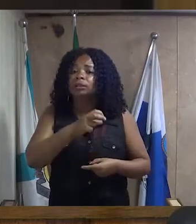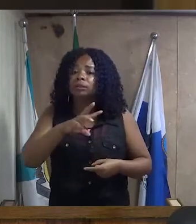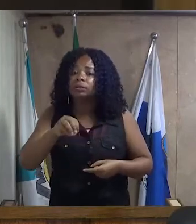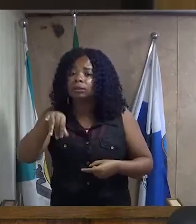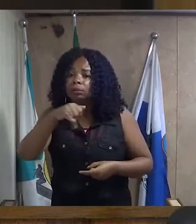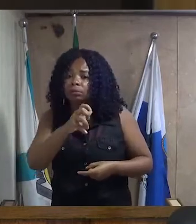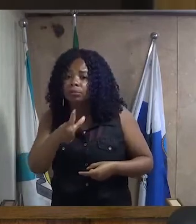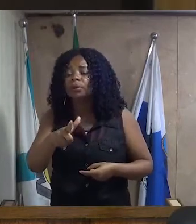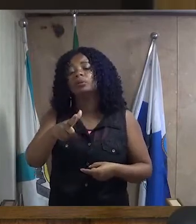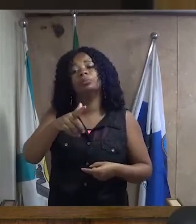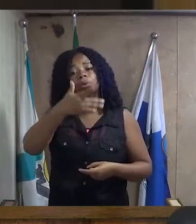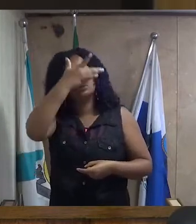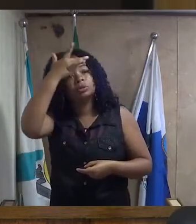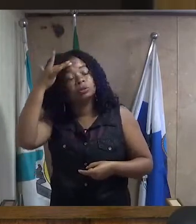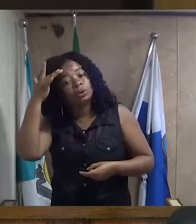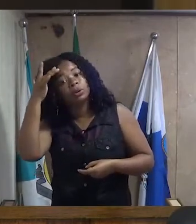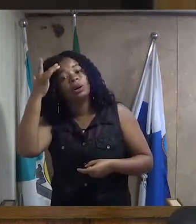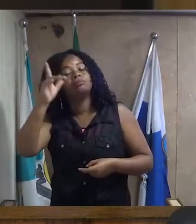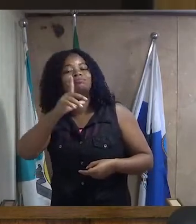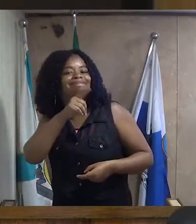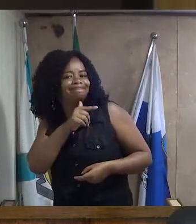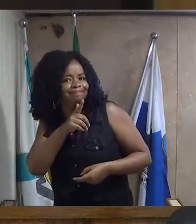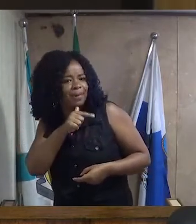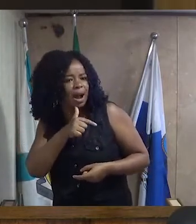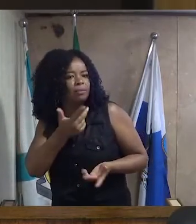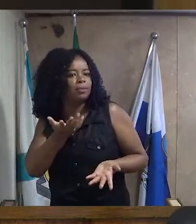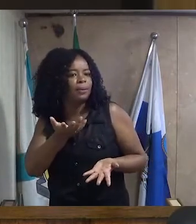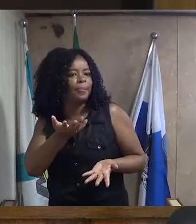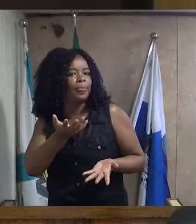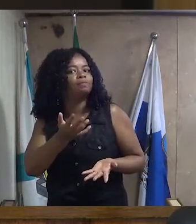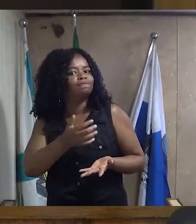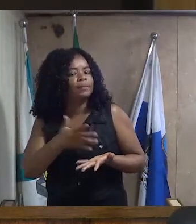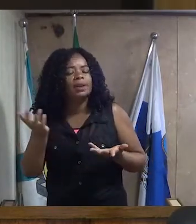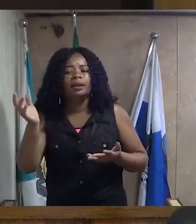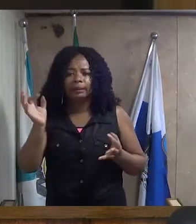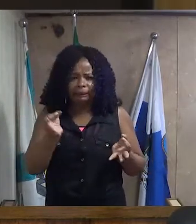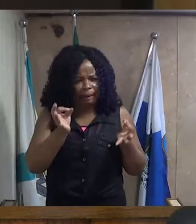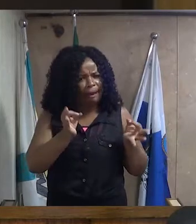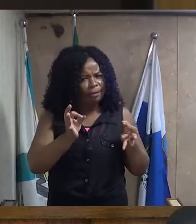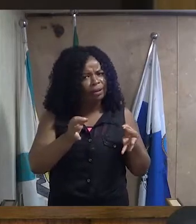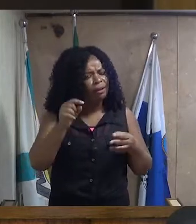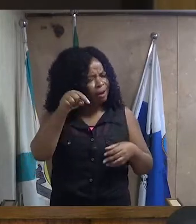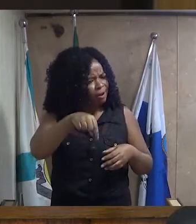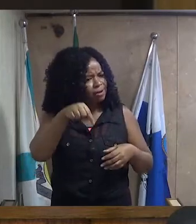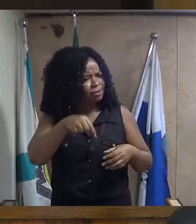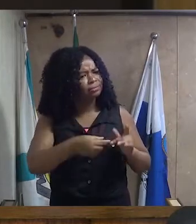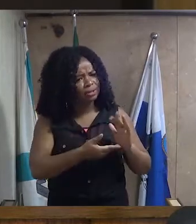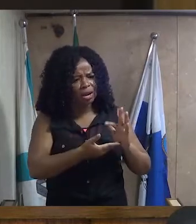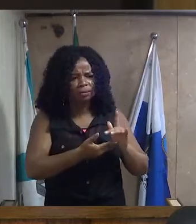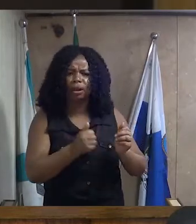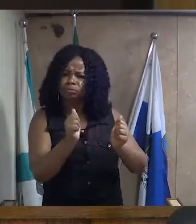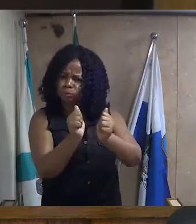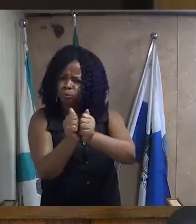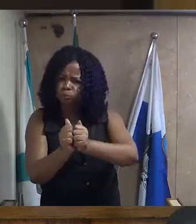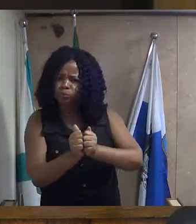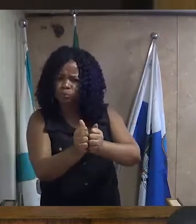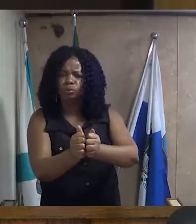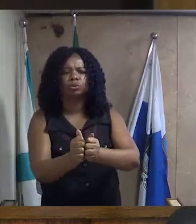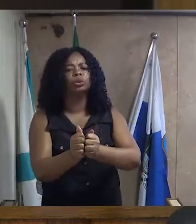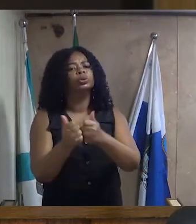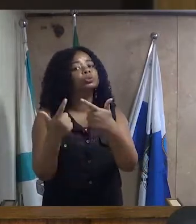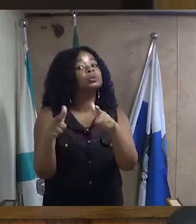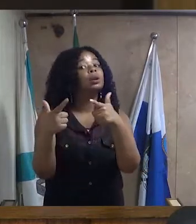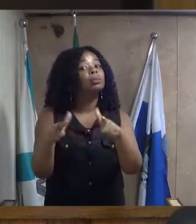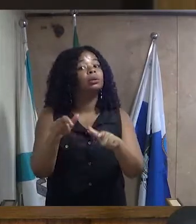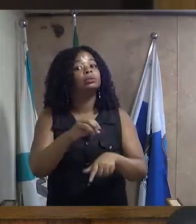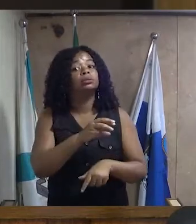em abastecimento de água. Então, certamente, essa casa está junto com o prefeito, para parabenizar a iniciativa do prefeito e saber